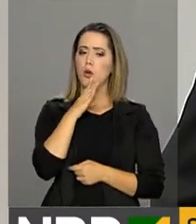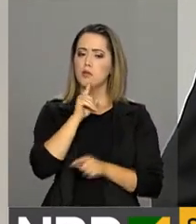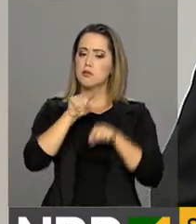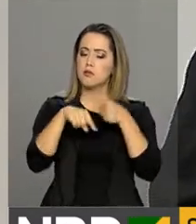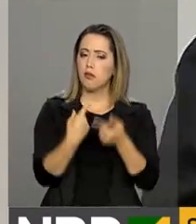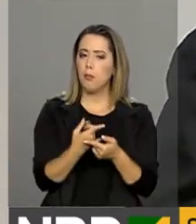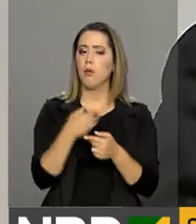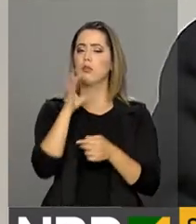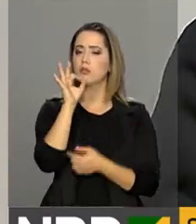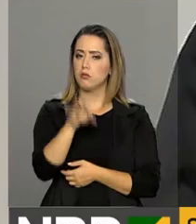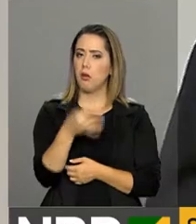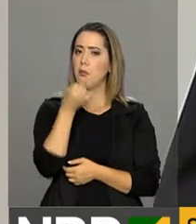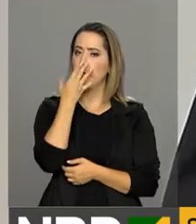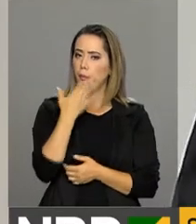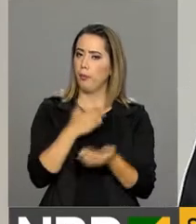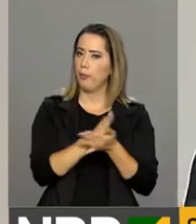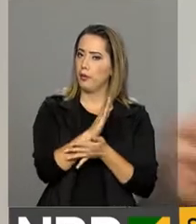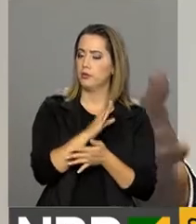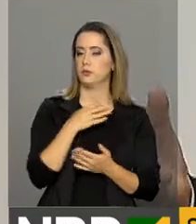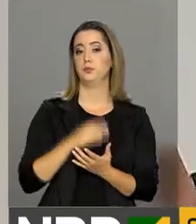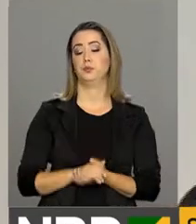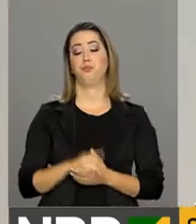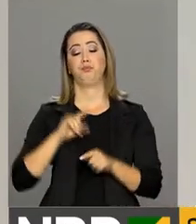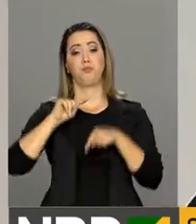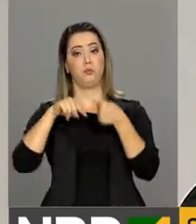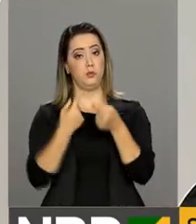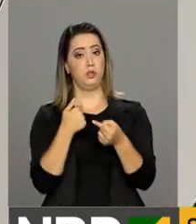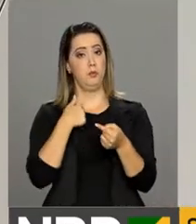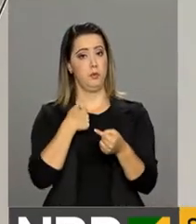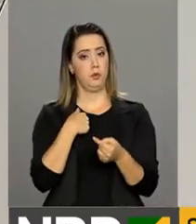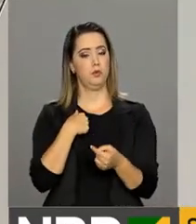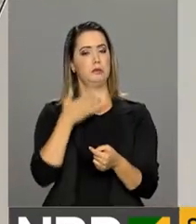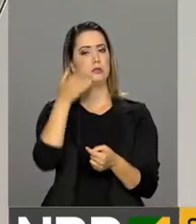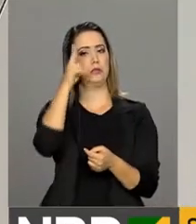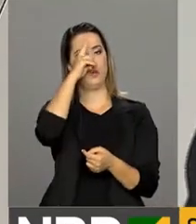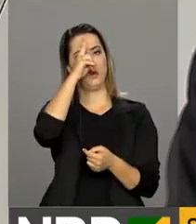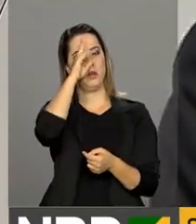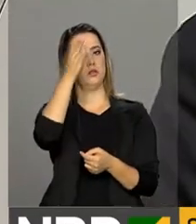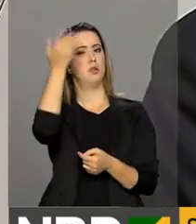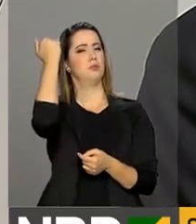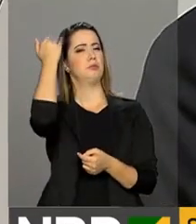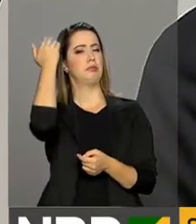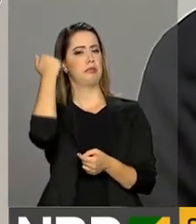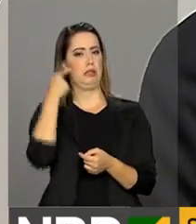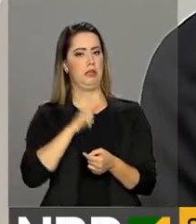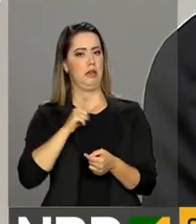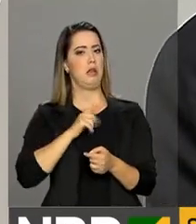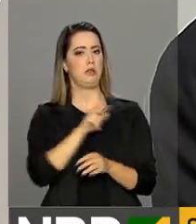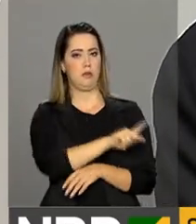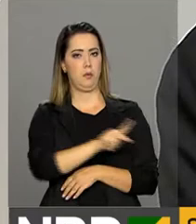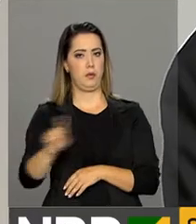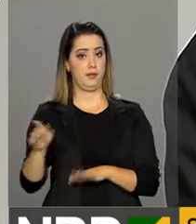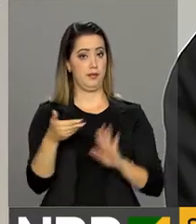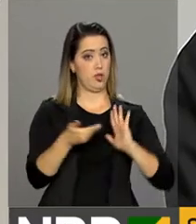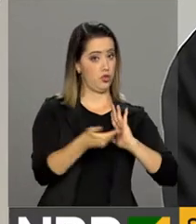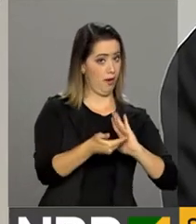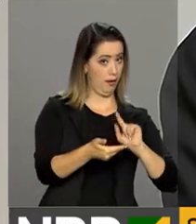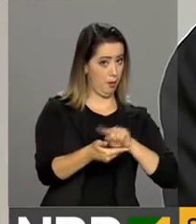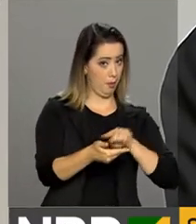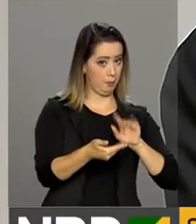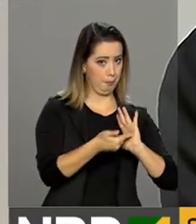depois mais adiante eu me recordo eu fui presidente da câmara dos deputados pela primeira vez em 1997